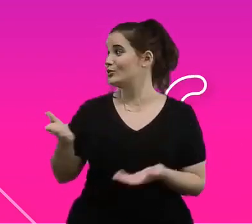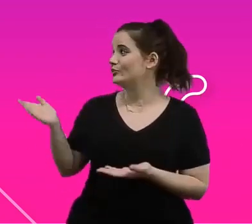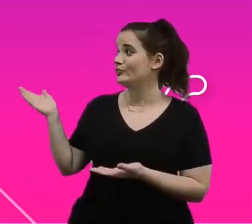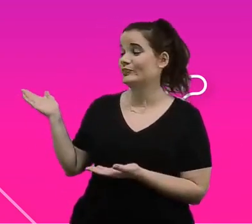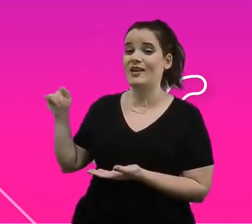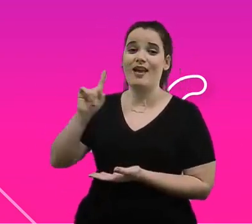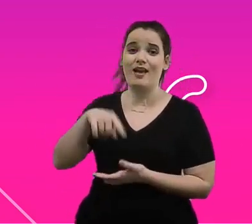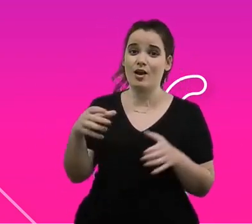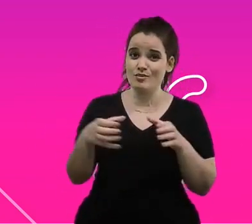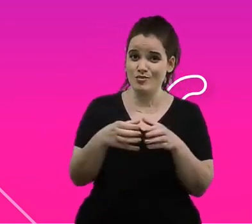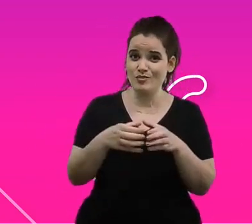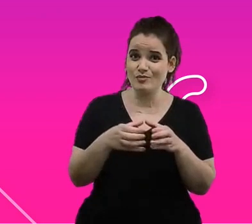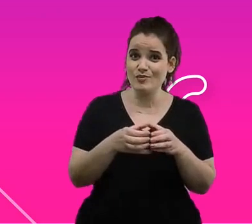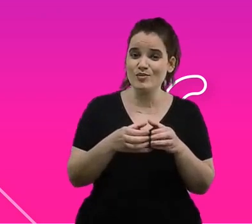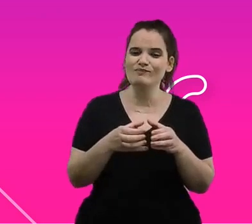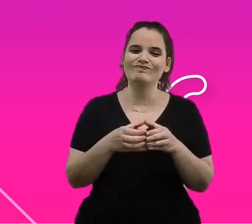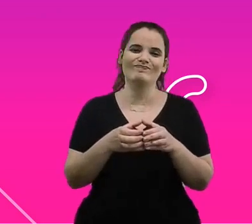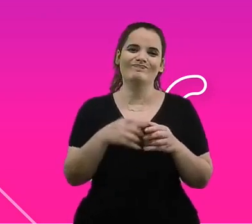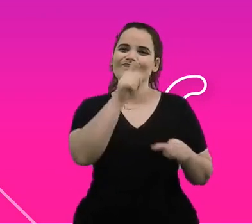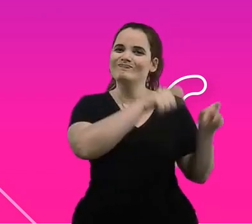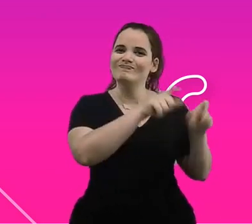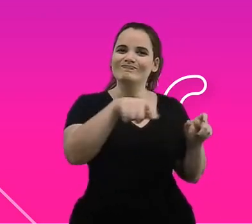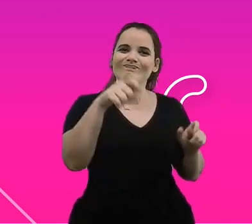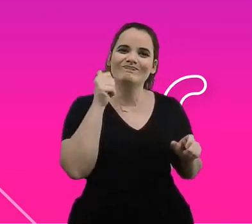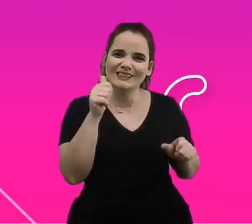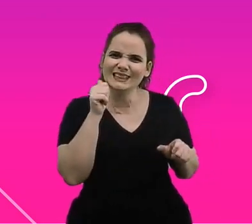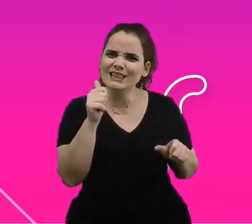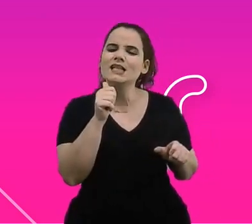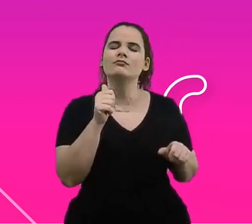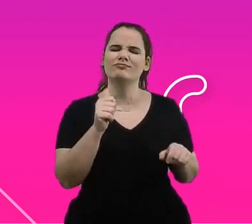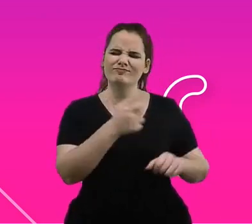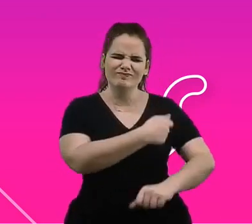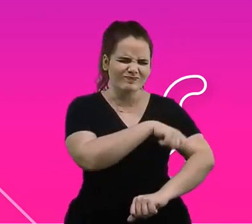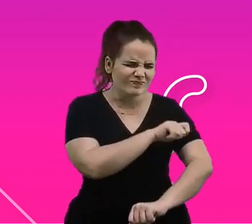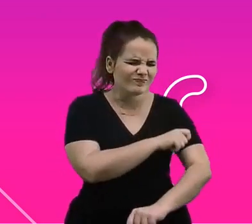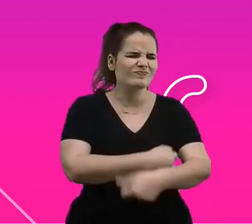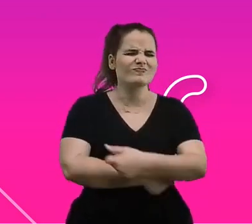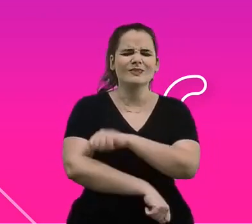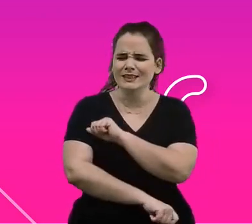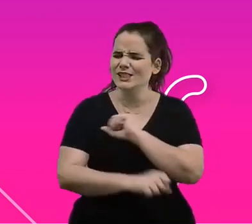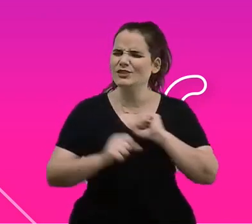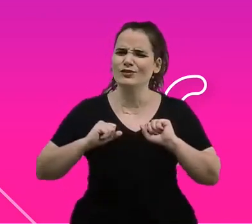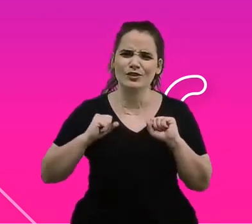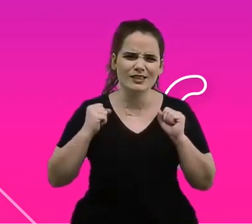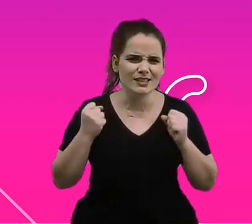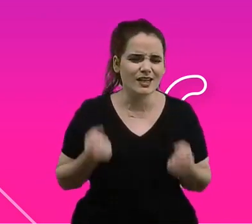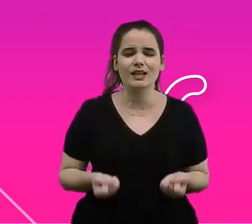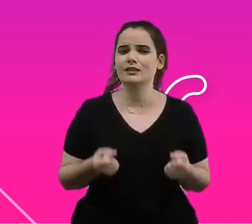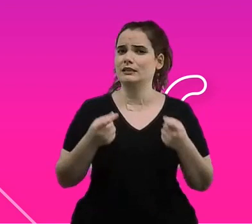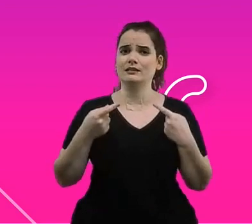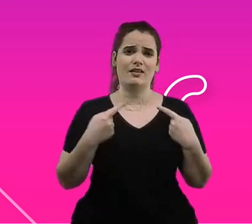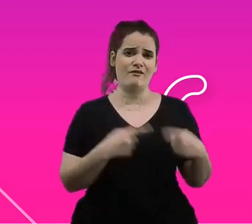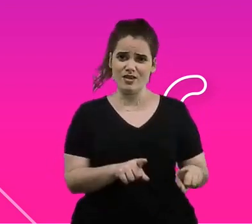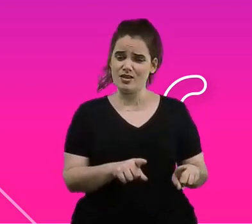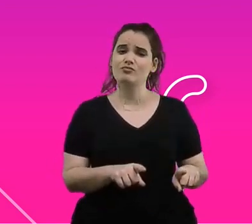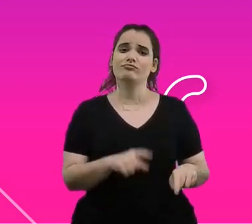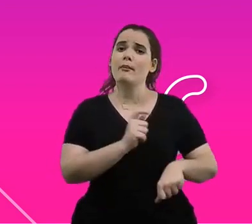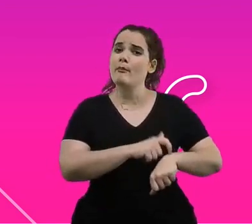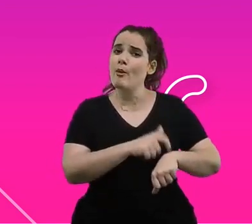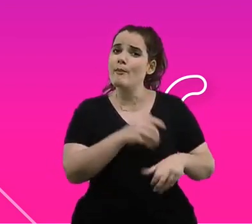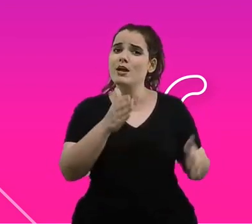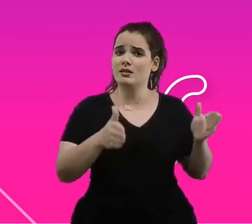que consolida todas as informações de saúde, elas nascem na Secretaria de Saúde e foram disparadas para outros